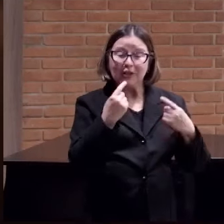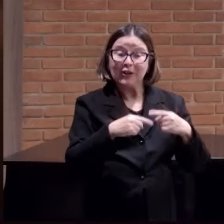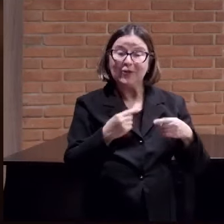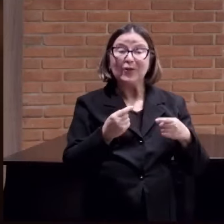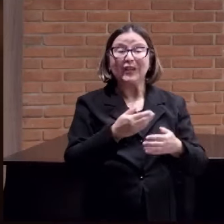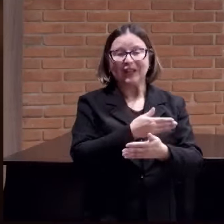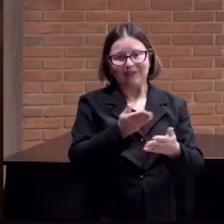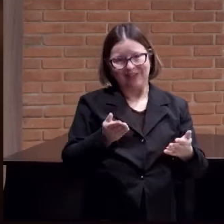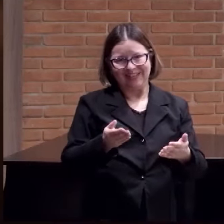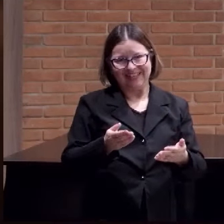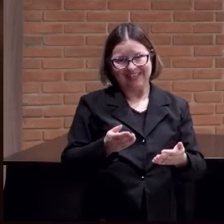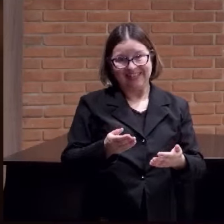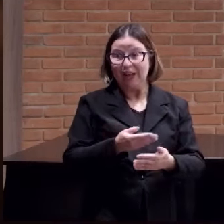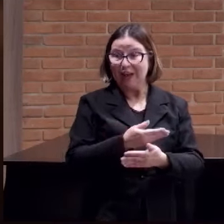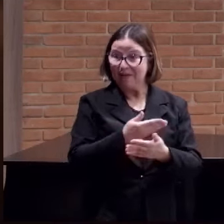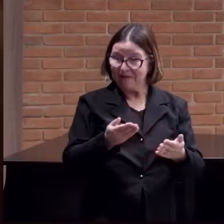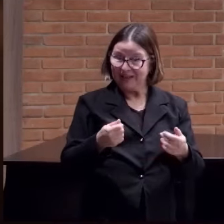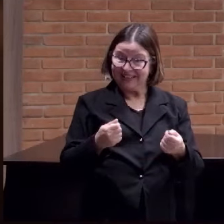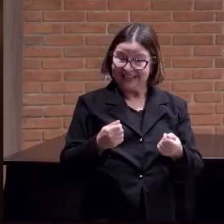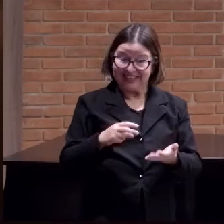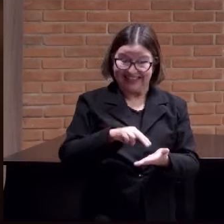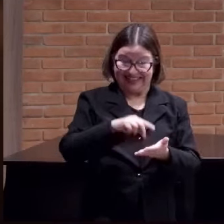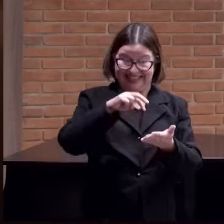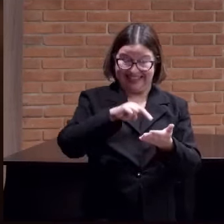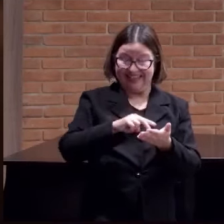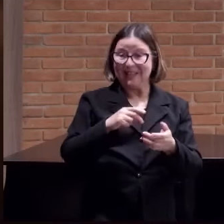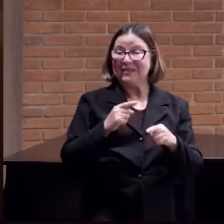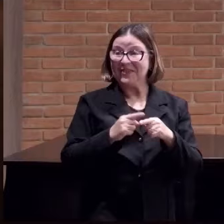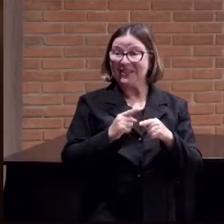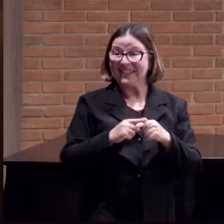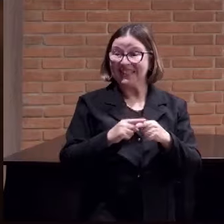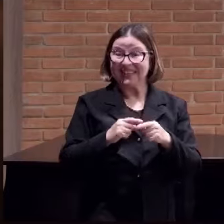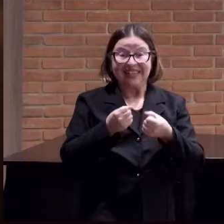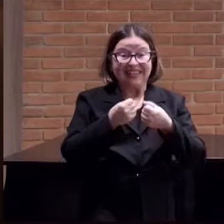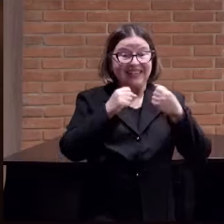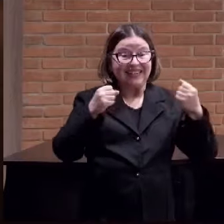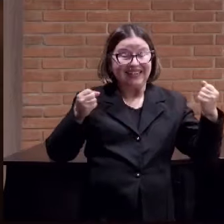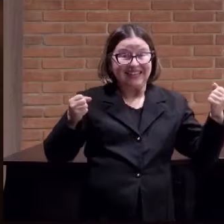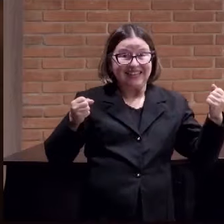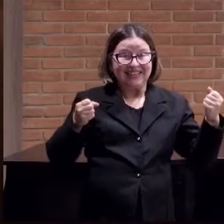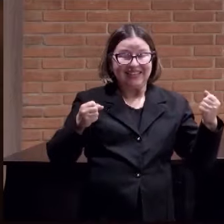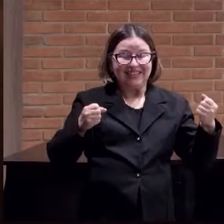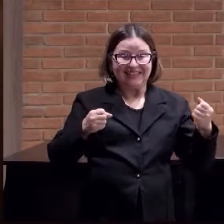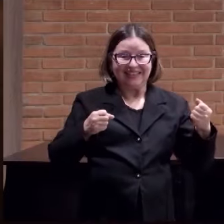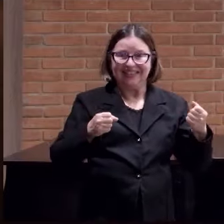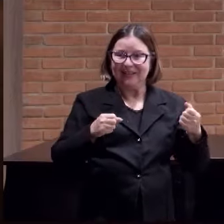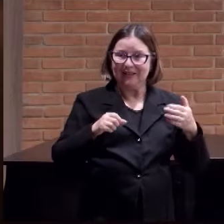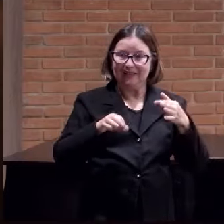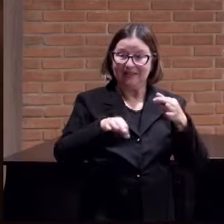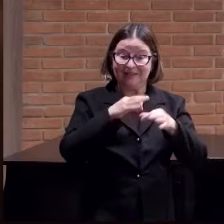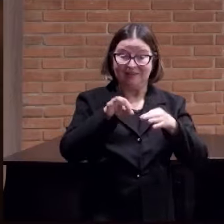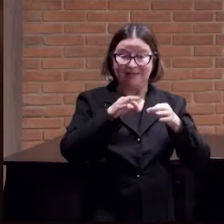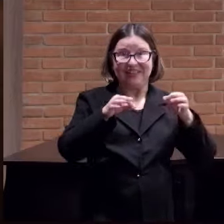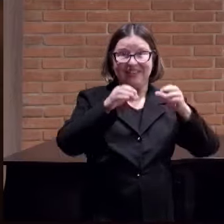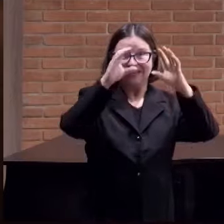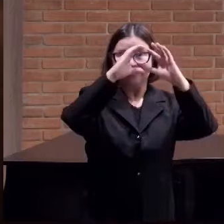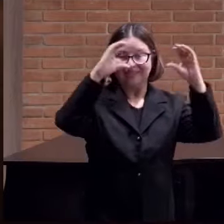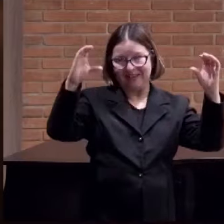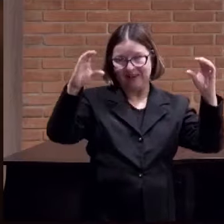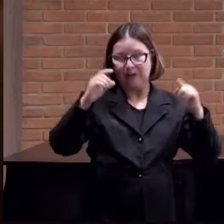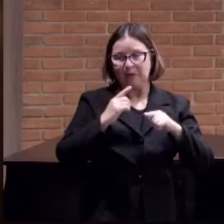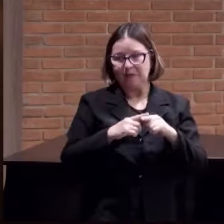Regozijai-vos e exultai, porque é grande o vosso galardão nos céus, pois assim perseguiram aos profetas que